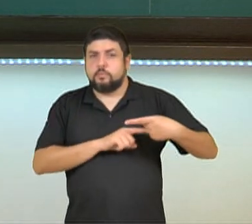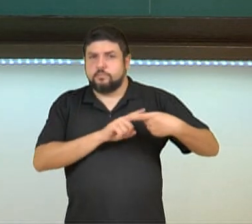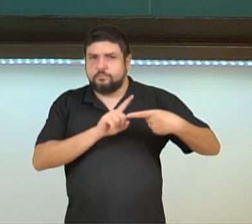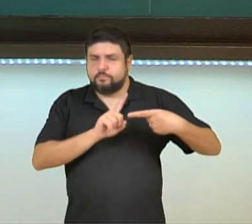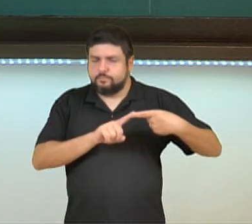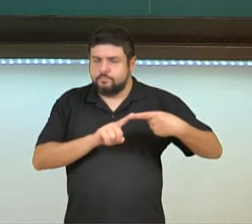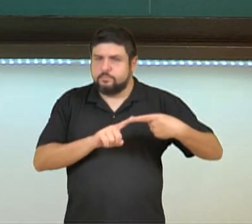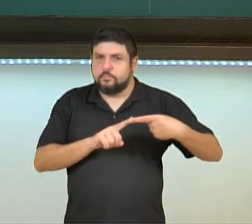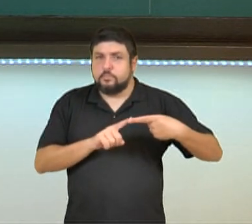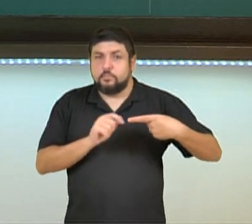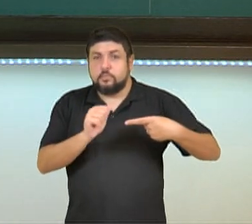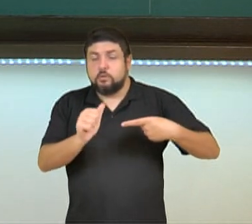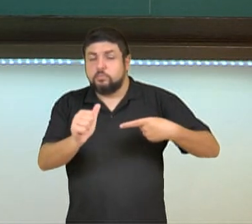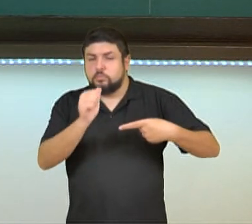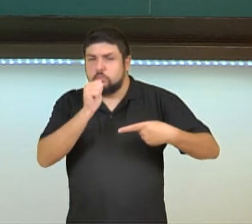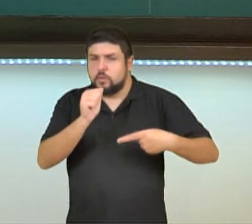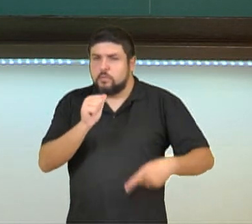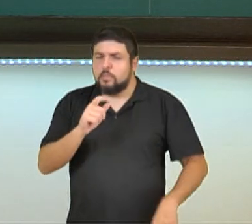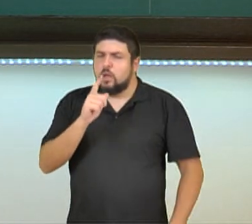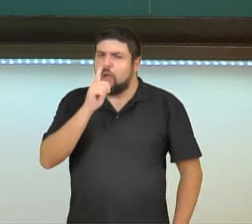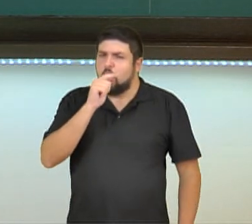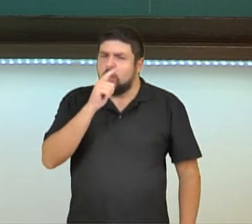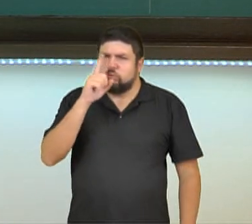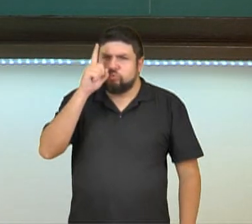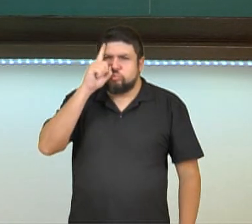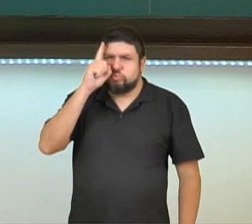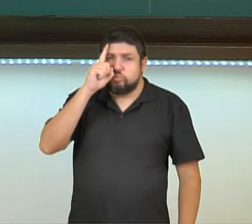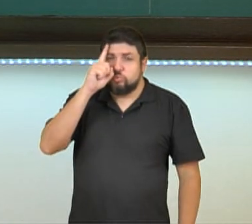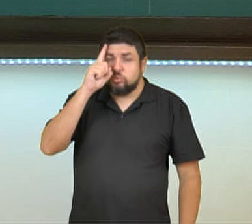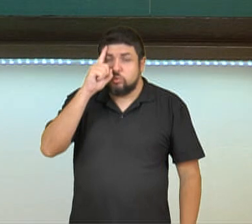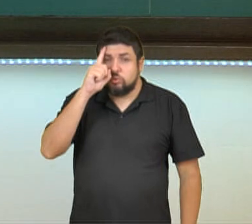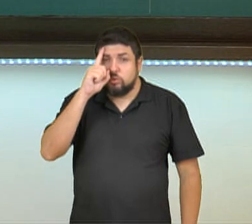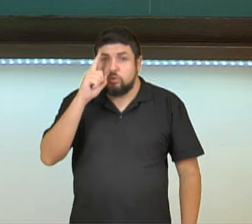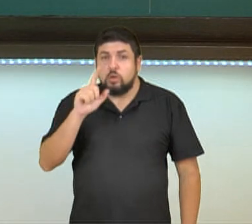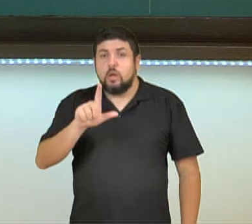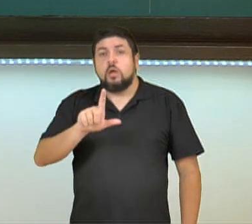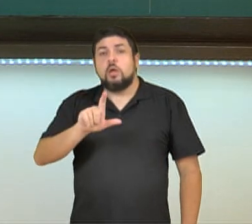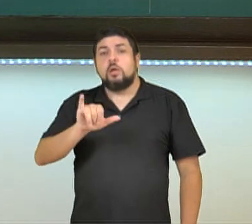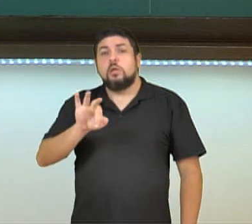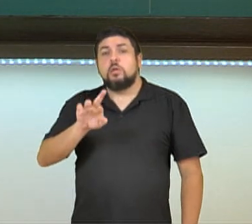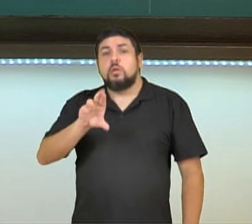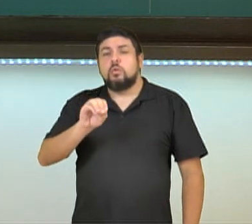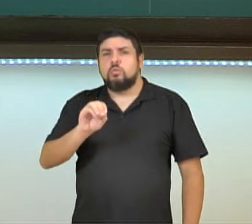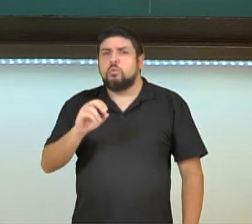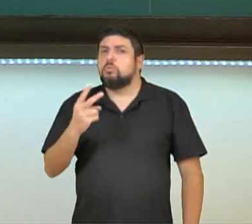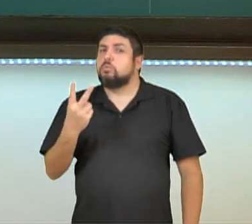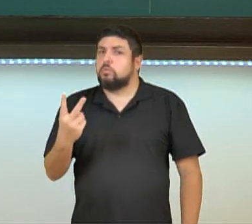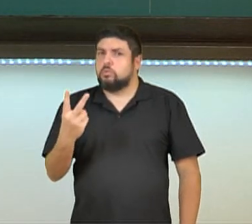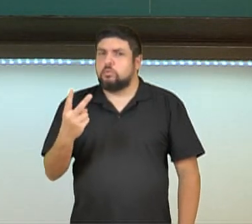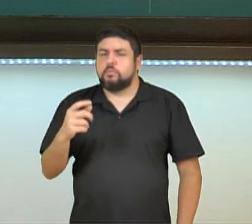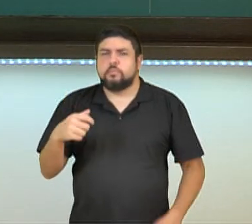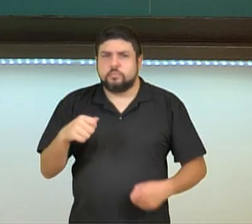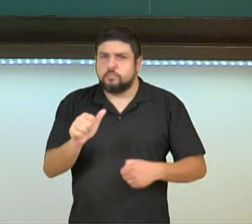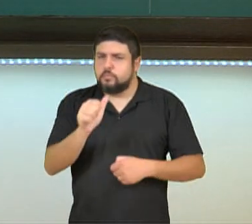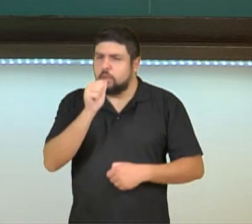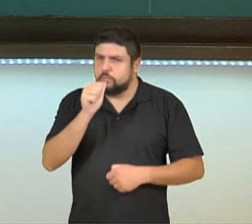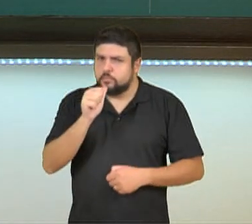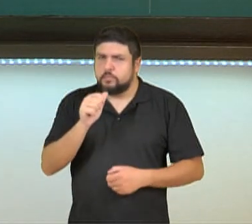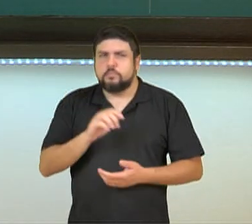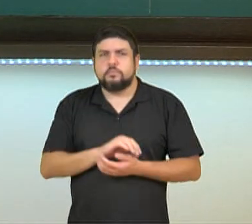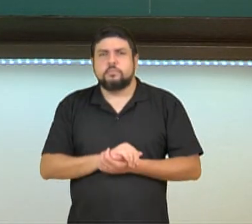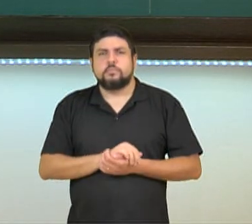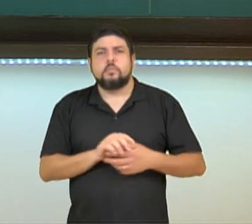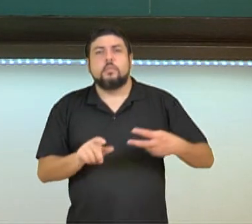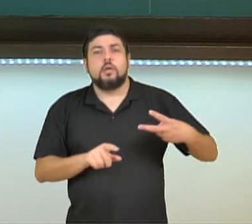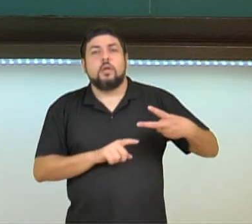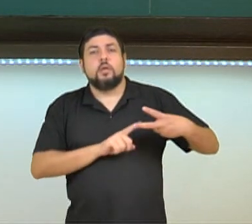é pelo menos, né, 2 litros de água por dia, para que a gente não tenha essa retenção de líquidos. Uma